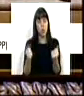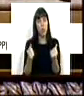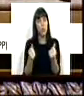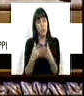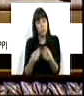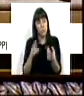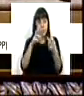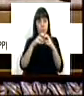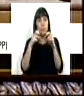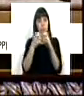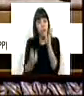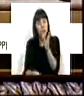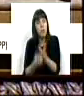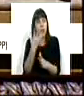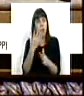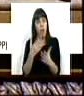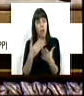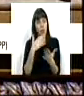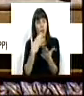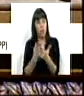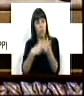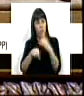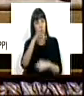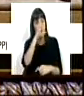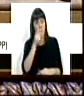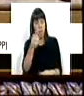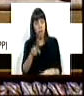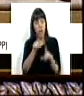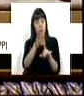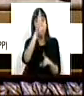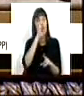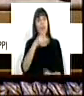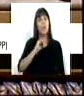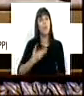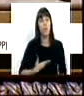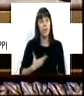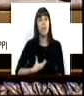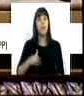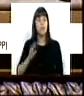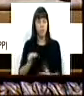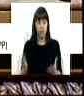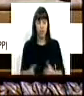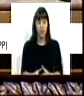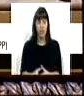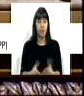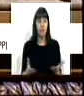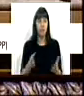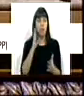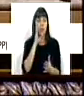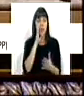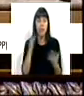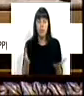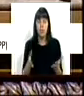procurou resolver um problema criado e empolgado pelo governo anterior, o governo do PSD e do CDS. Como se